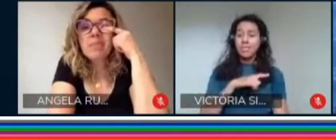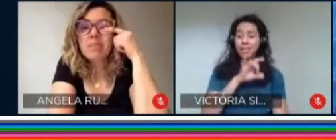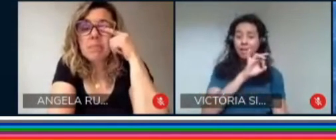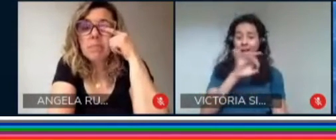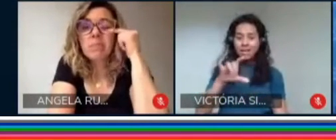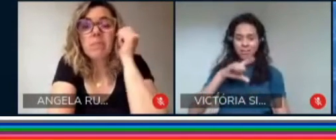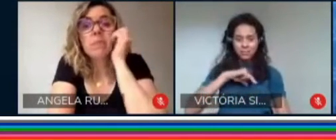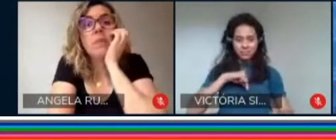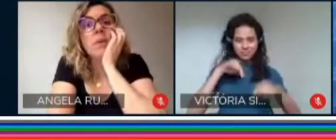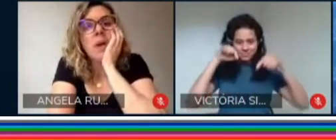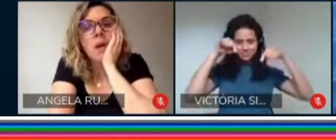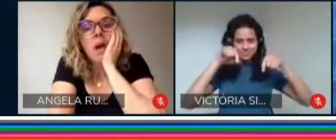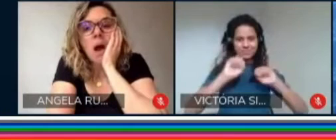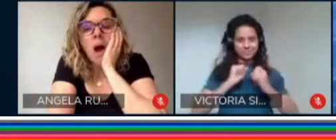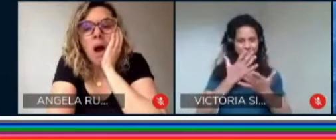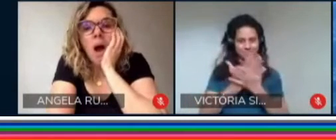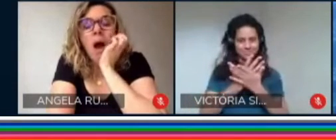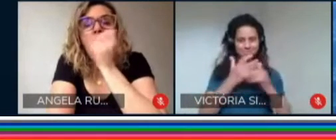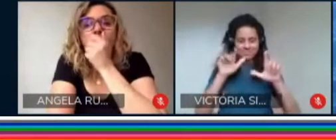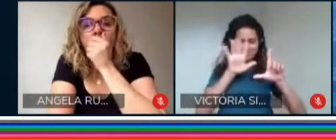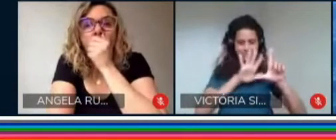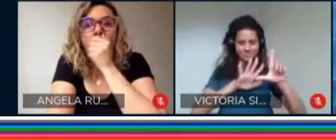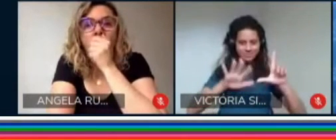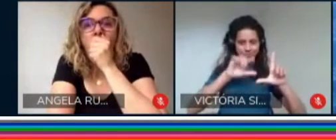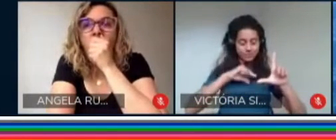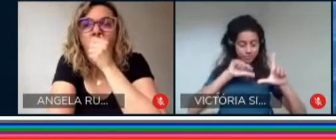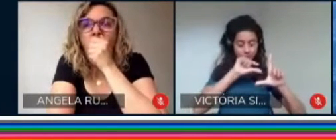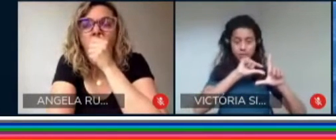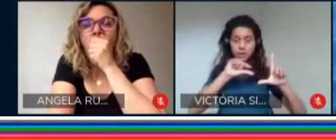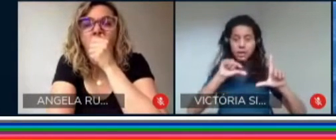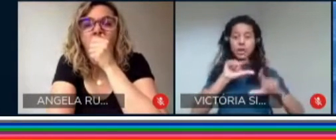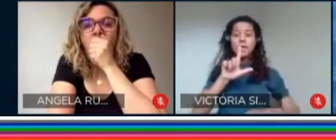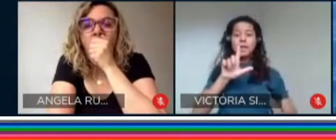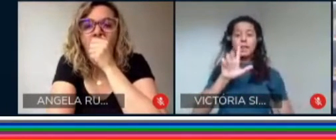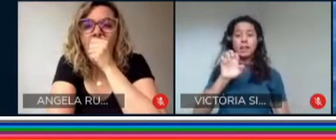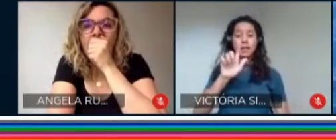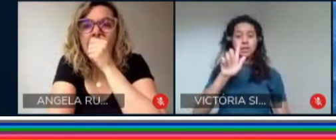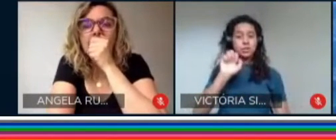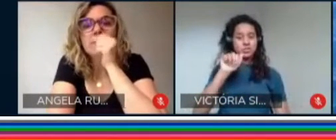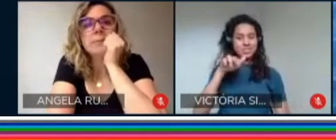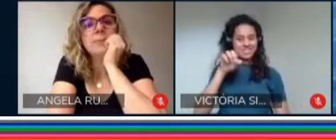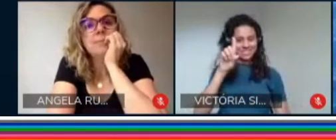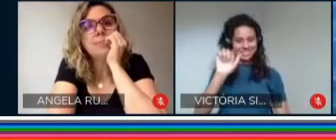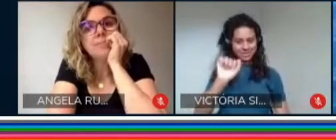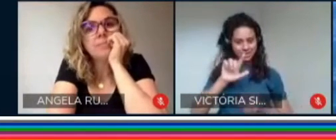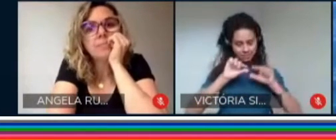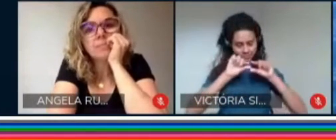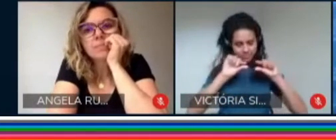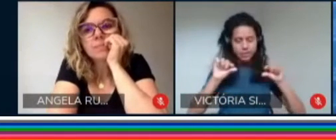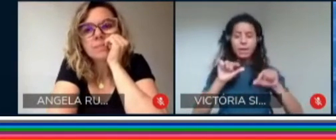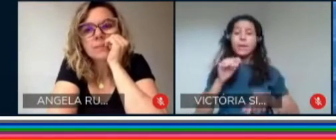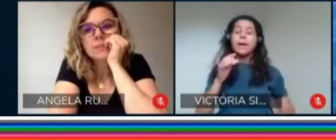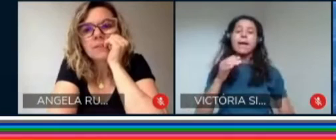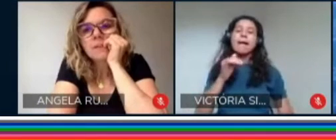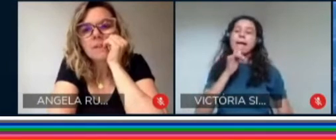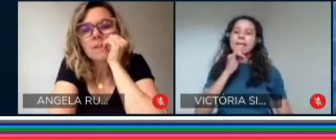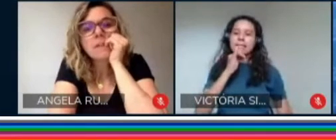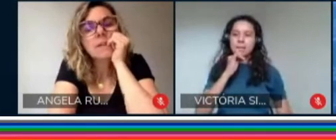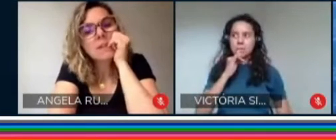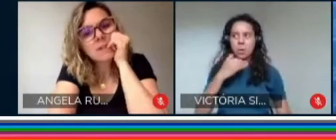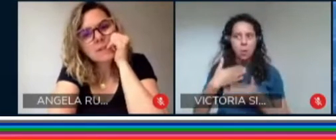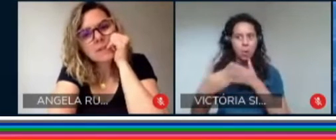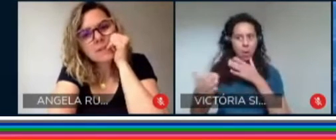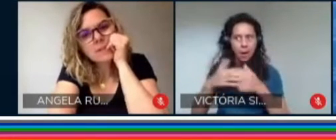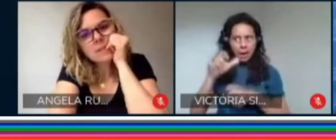dados. Surgiu essa pergunta de manhã, né? Todo mundo pode acessar? Nem todas, né? Existem diferenças entre